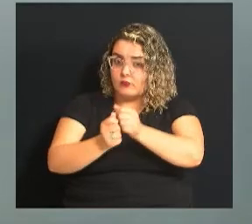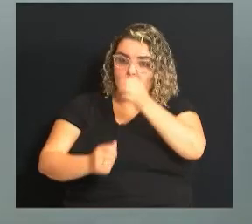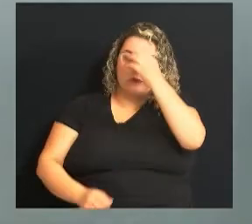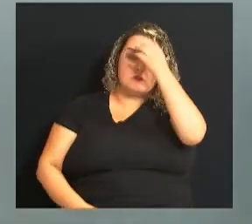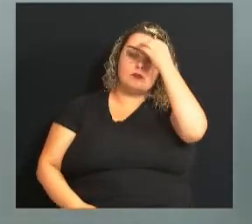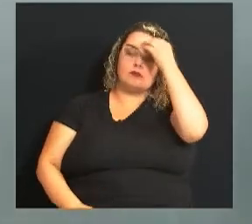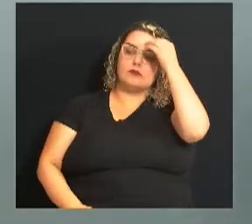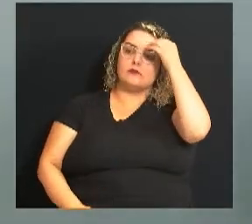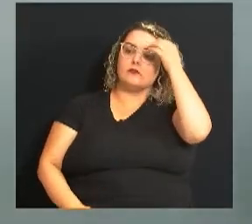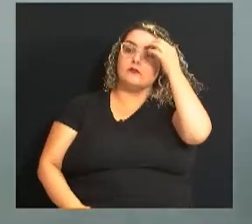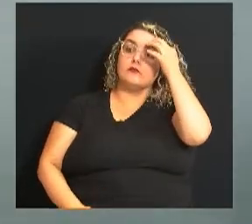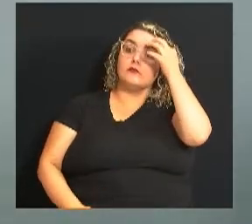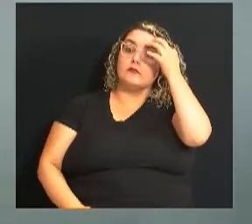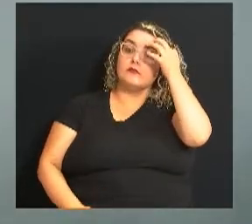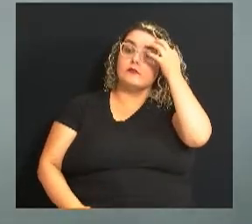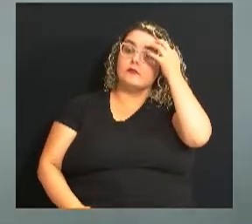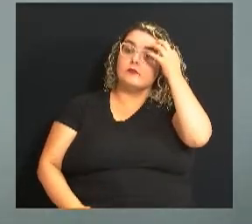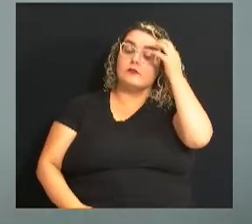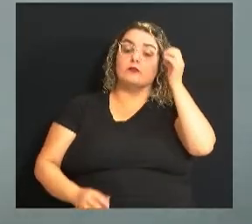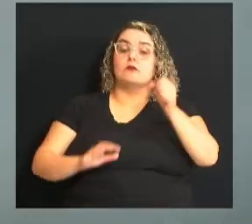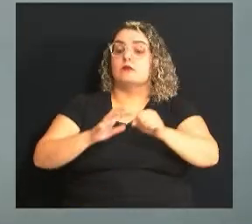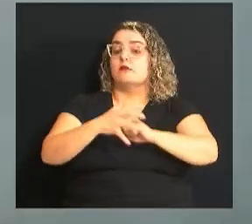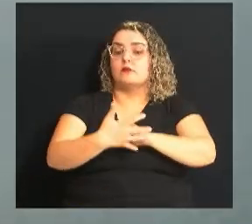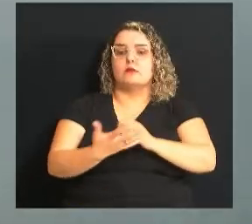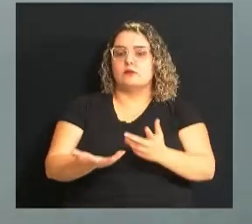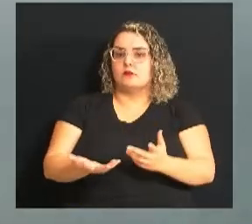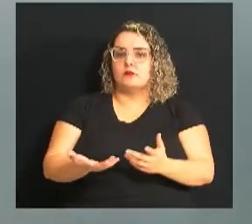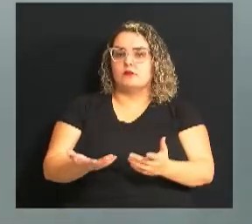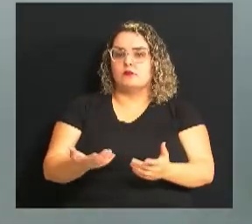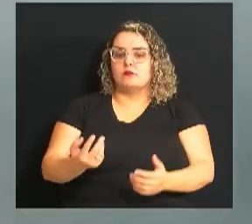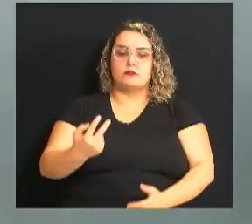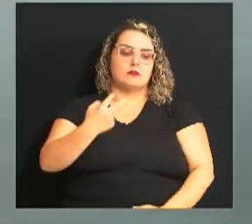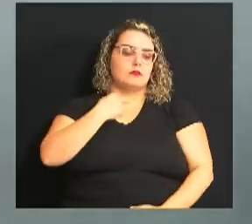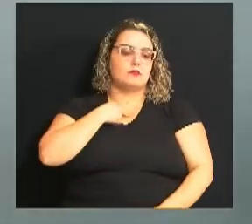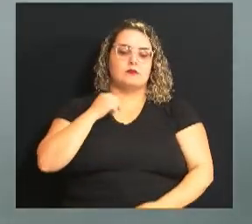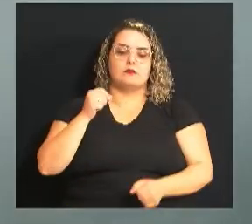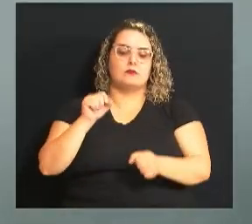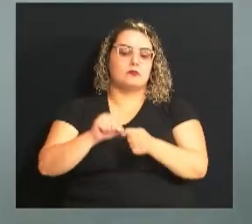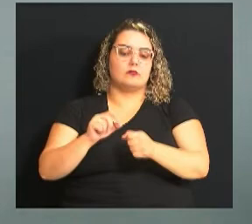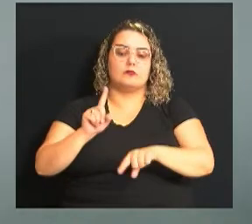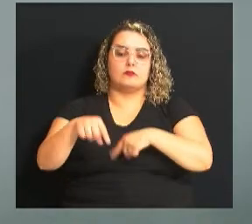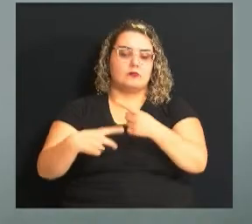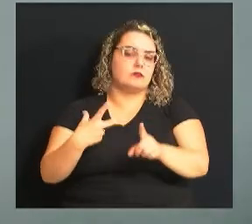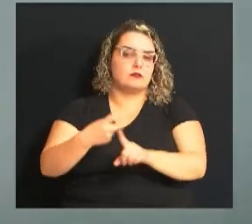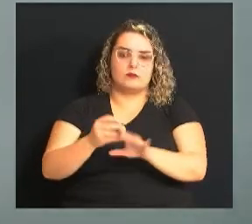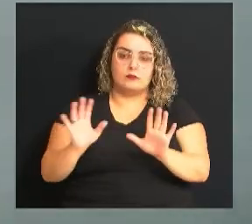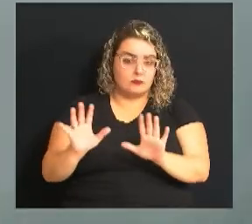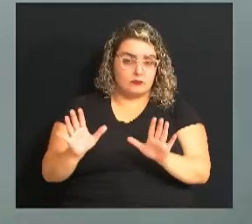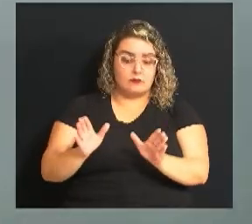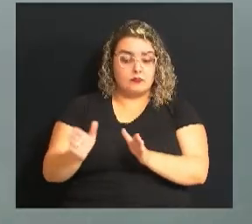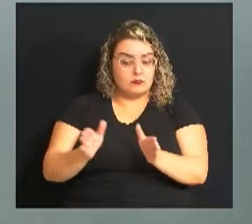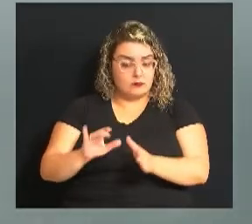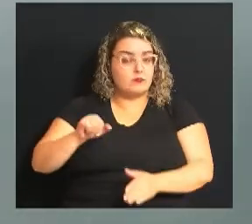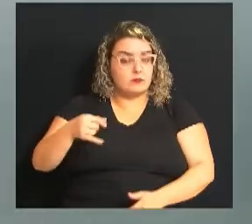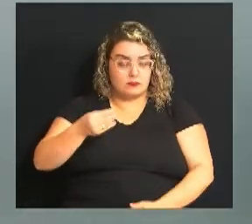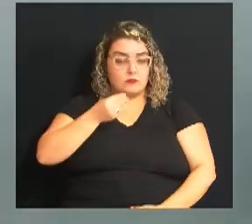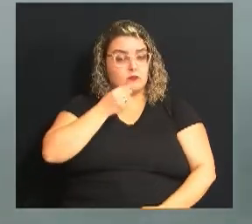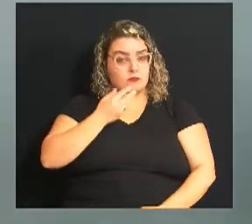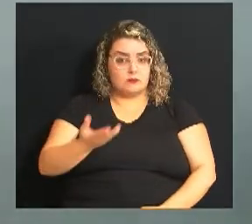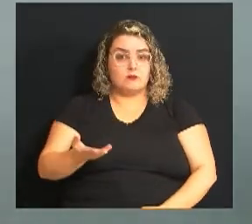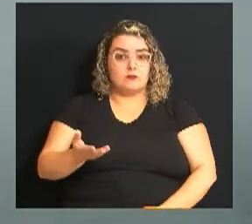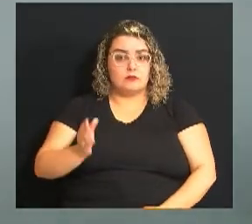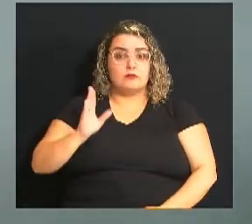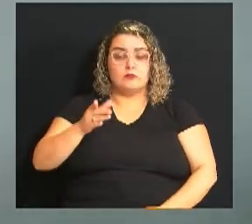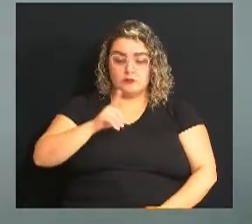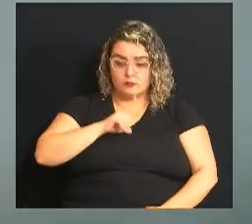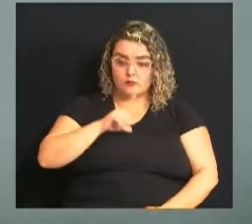fazer a vacina para o coronavírus que tem que deixar de fazer as outras. Então, é o momento que a gente tem que aproveitar. Nós já tivemos casos